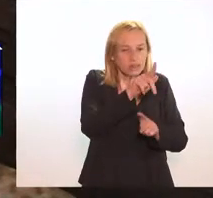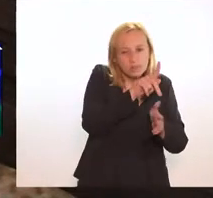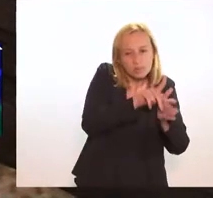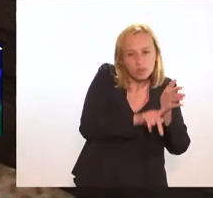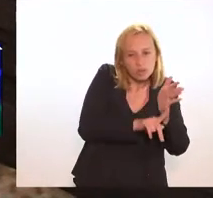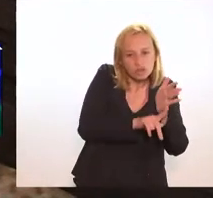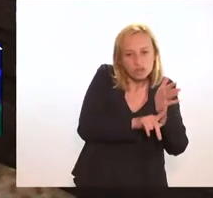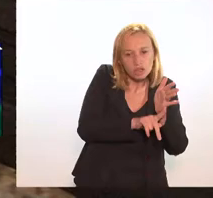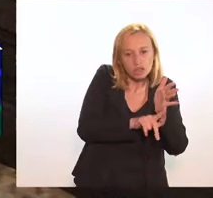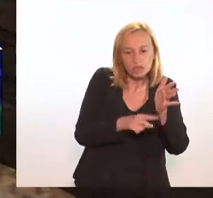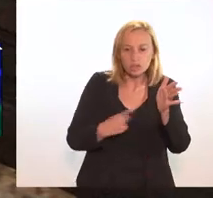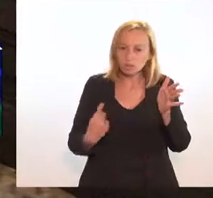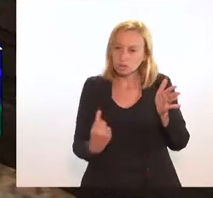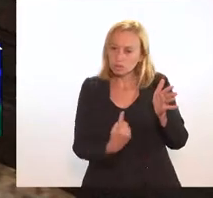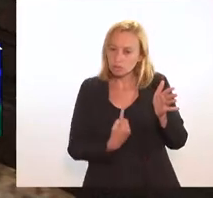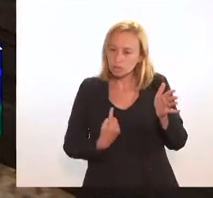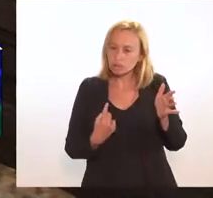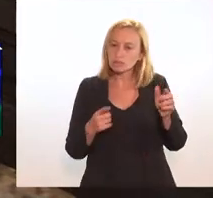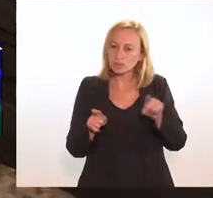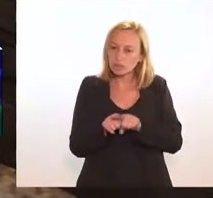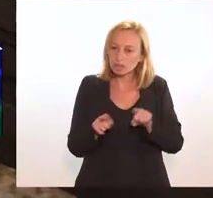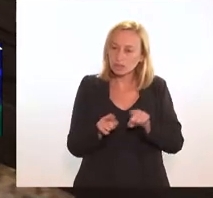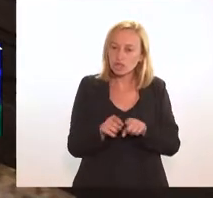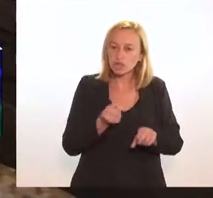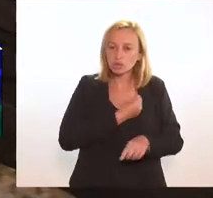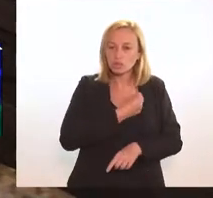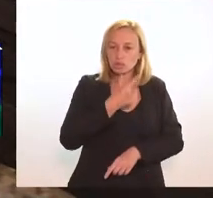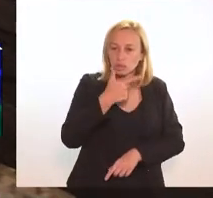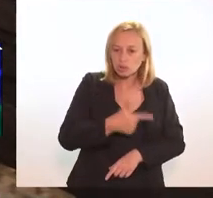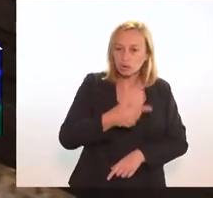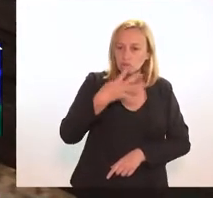com um projeto de nossa autoria, de número